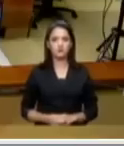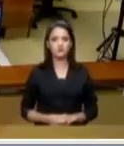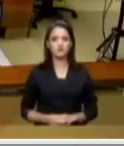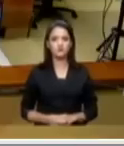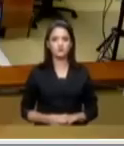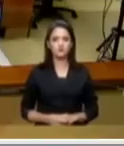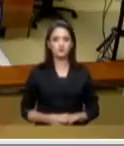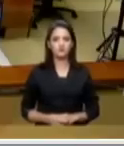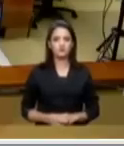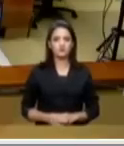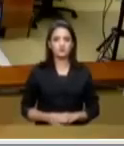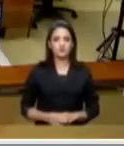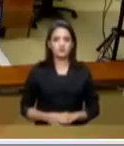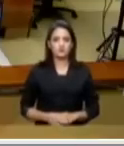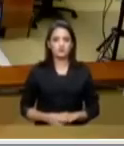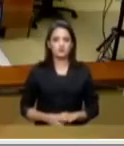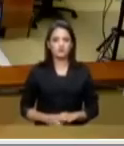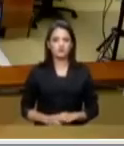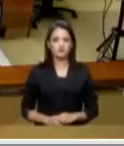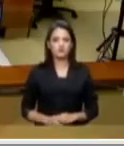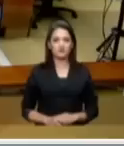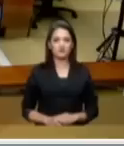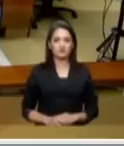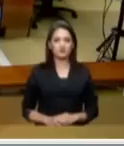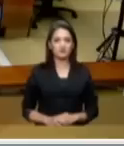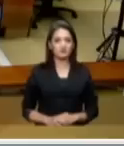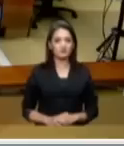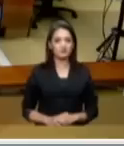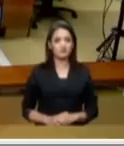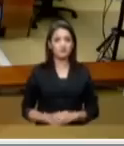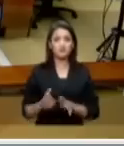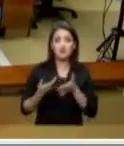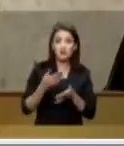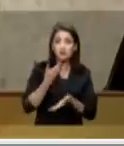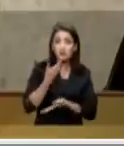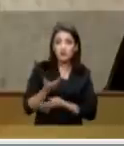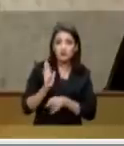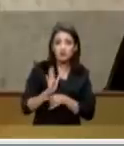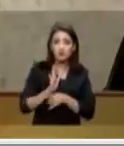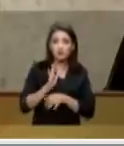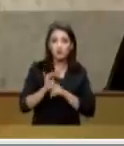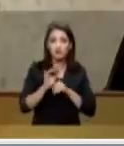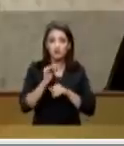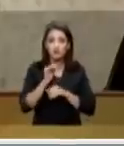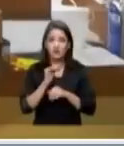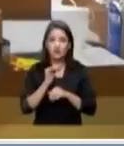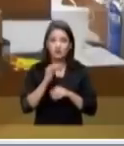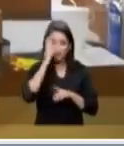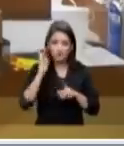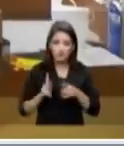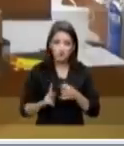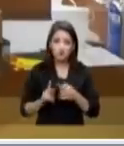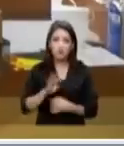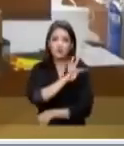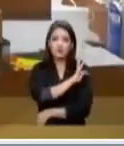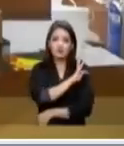o veículo de comunicação com toda sua responsabilidade vem a público de cara limpa e demonstra a